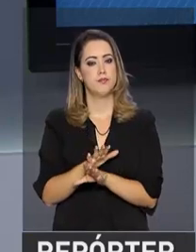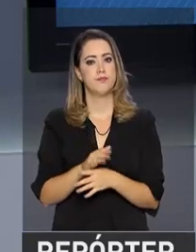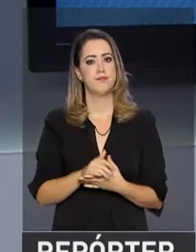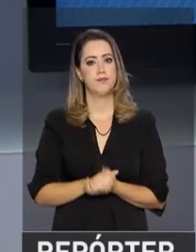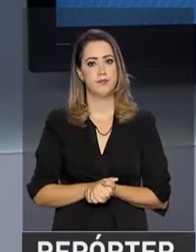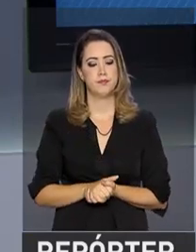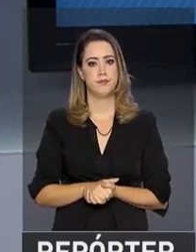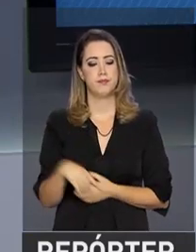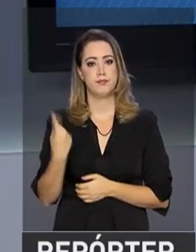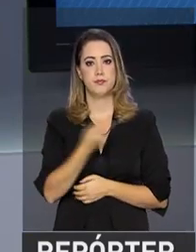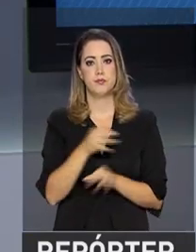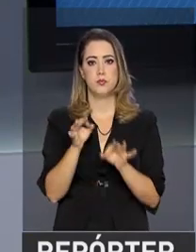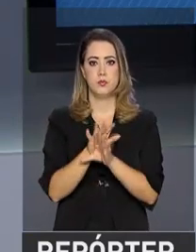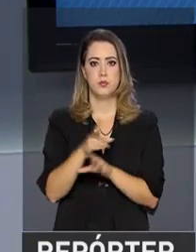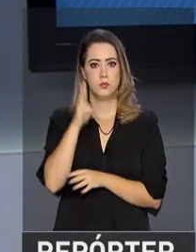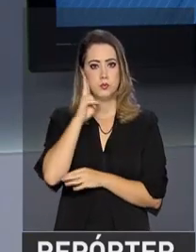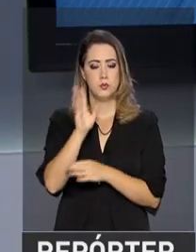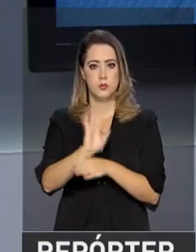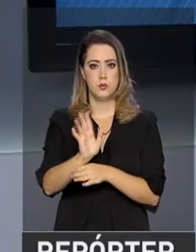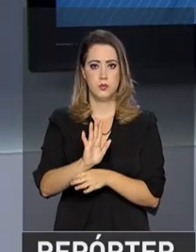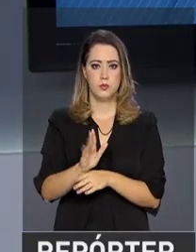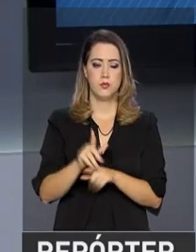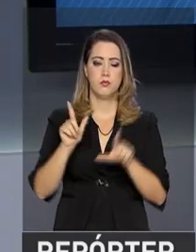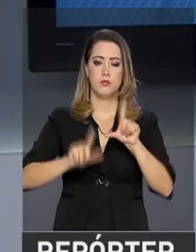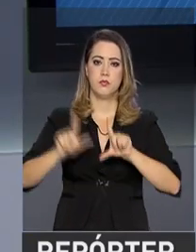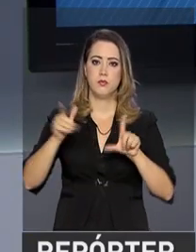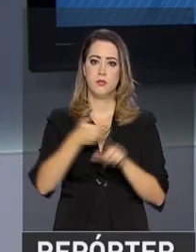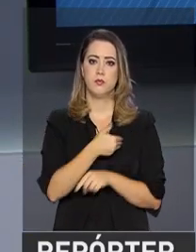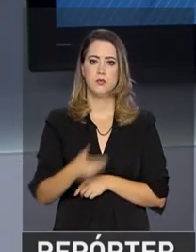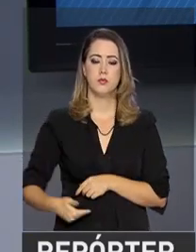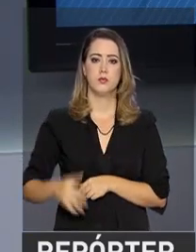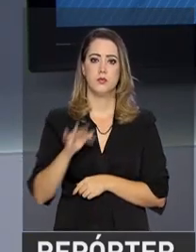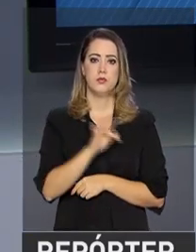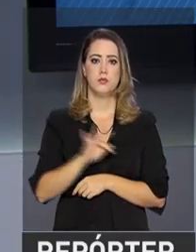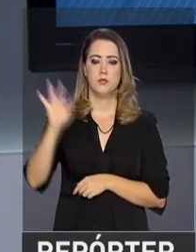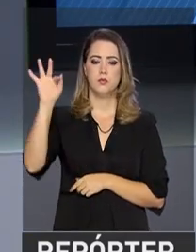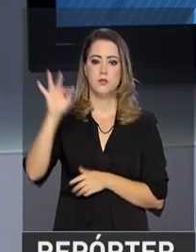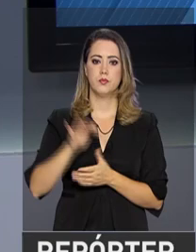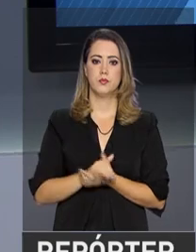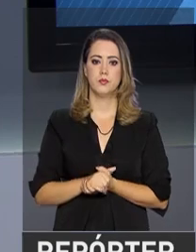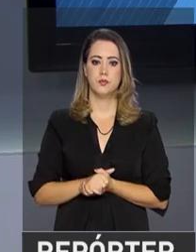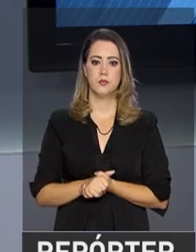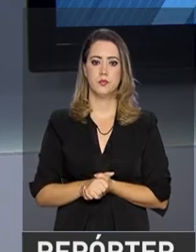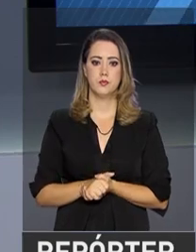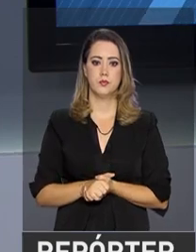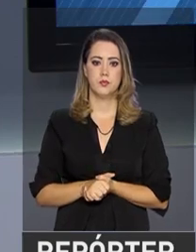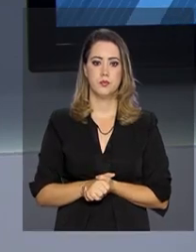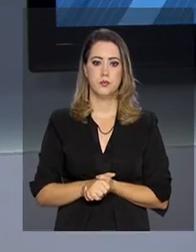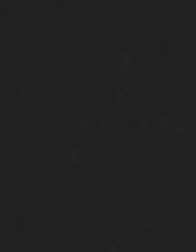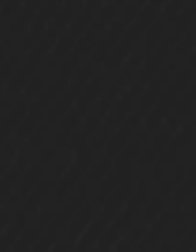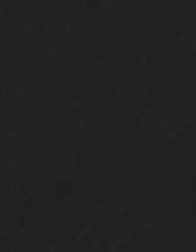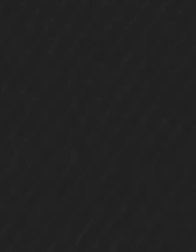nós ficamos por aqui continue com a gente aqui na nbr a tv do governo federal